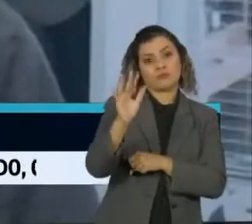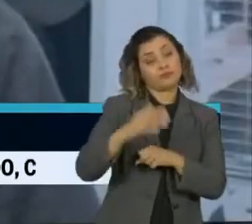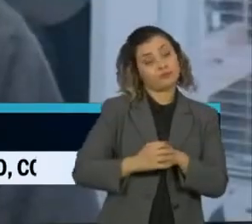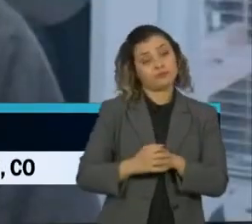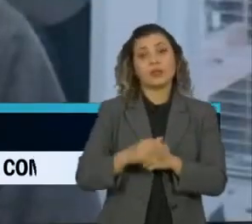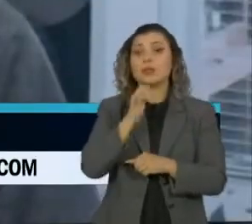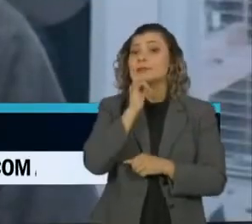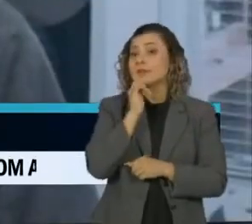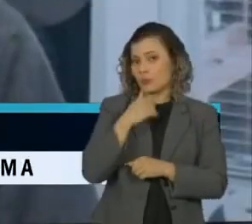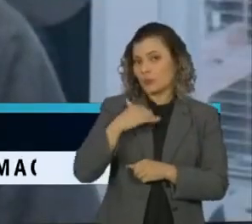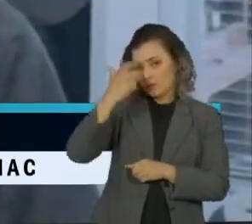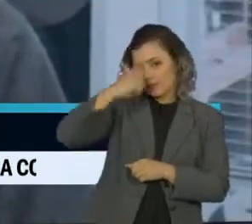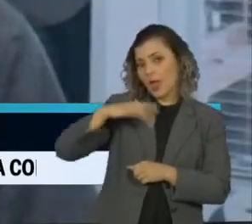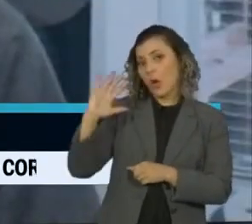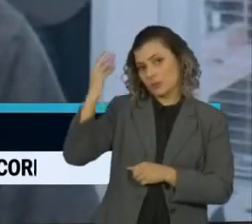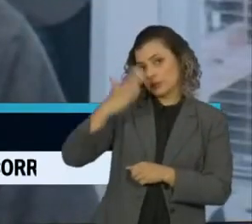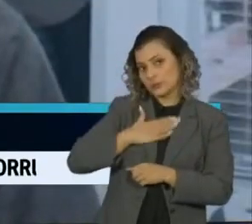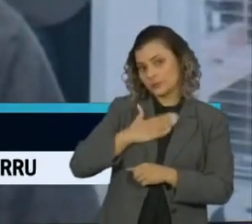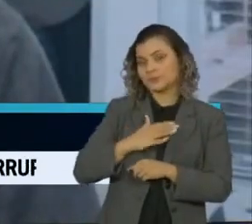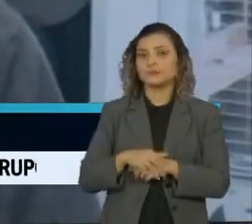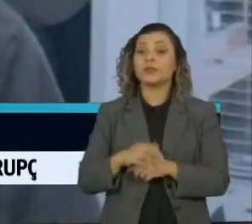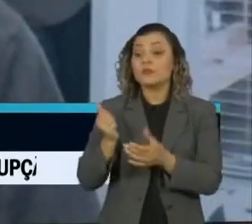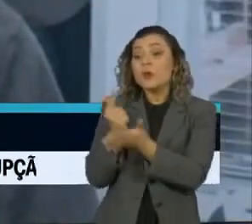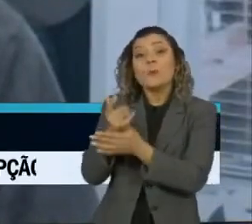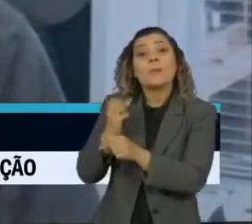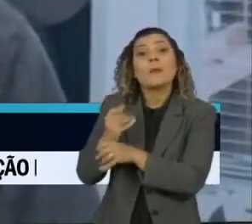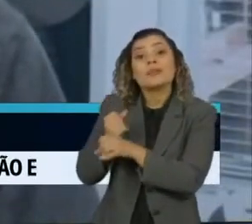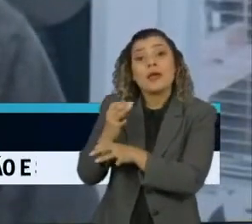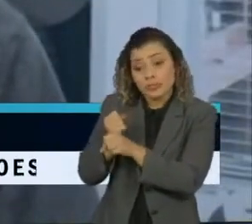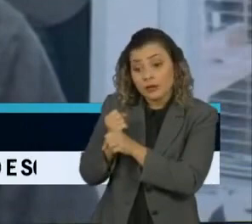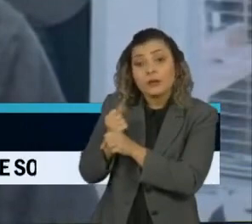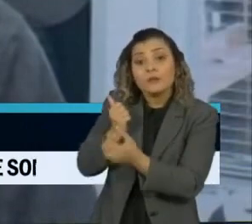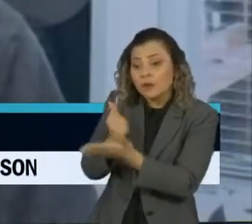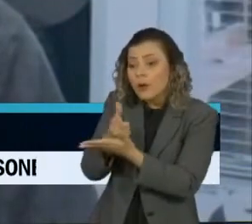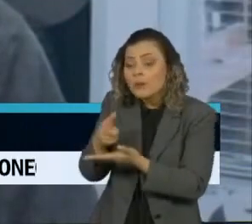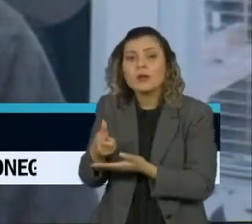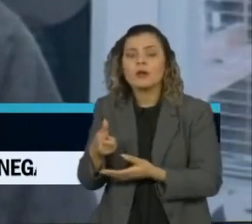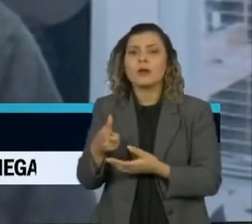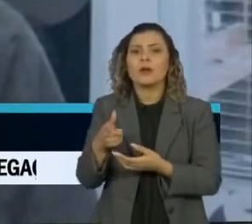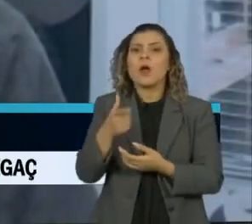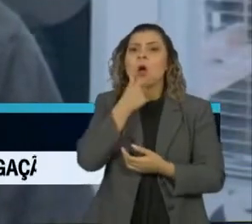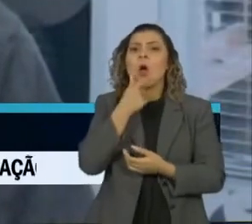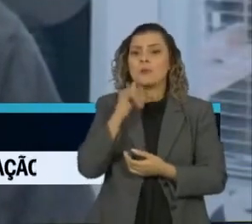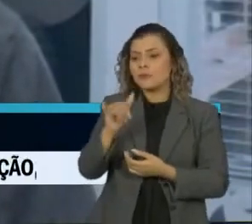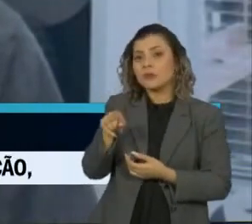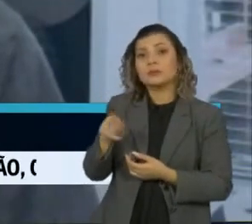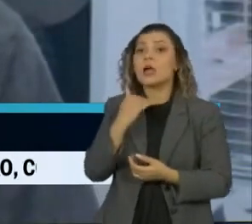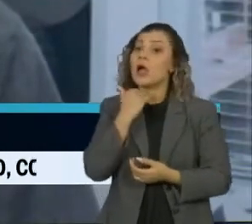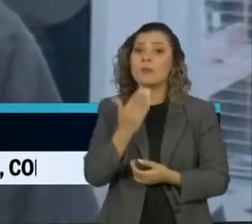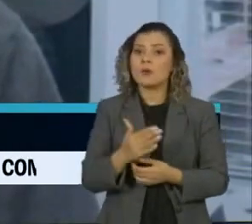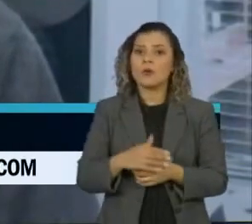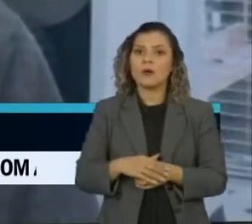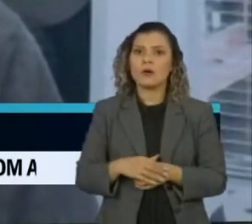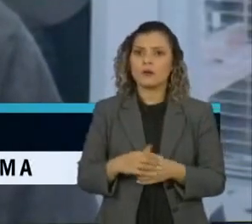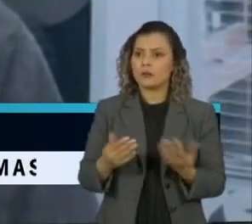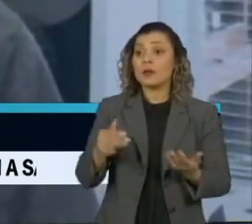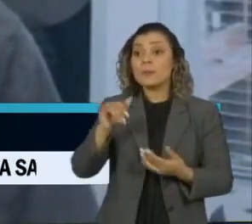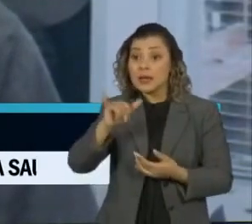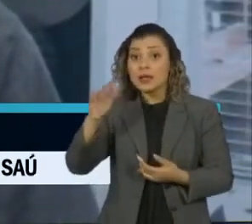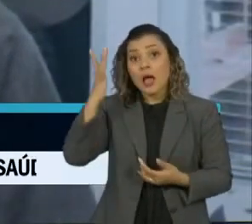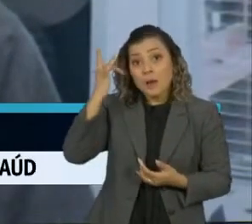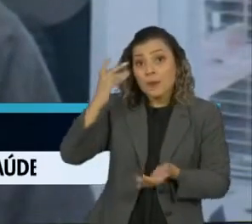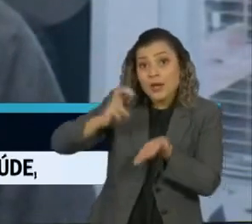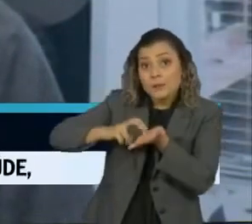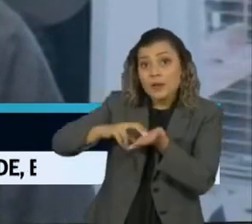aconteceu comigo. Eu fui comprar batata no supermercado e o cara falou assim para mim: acabou, mas se o senhor vier amanhã